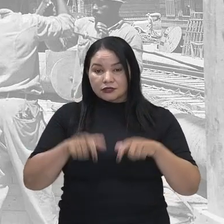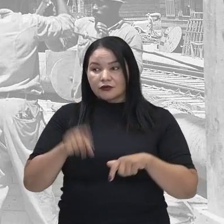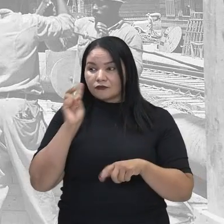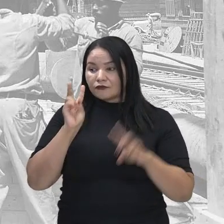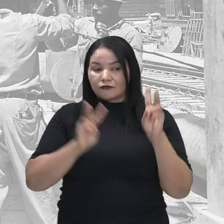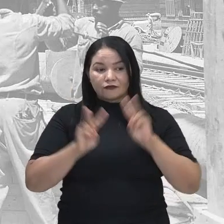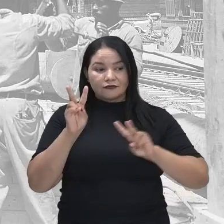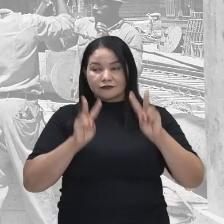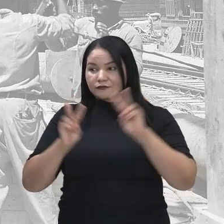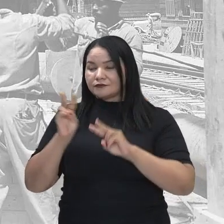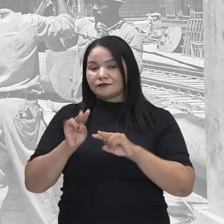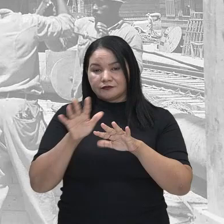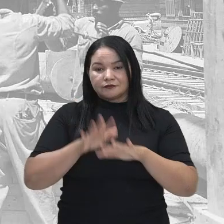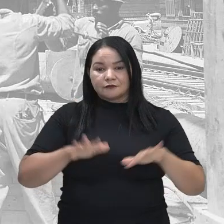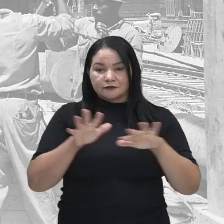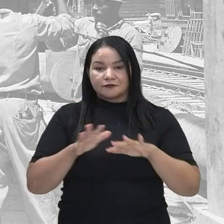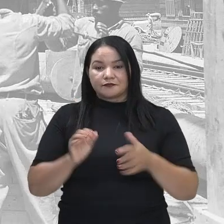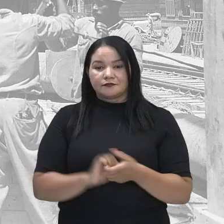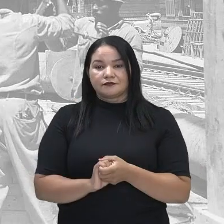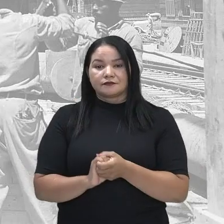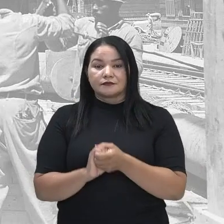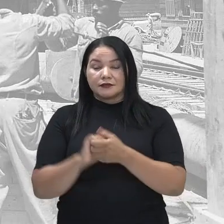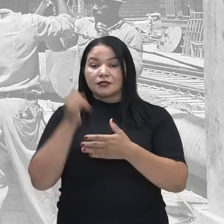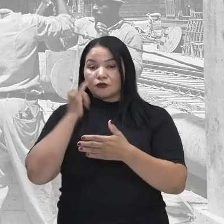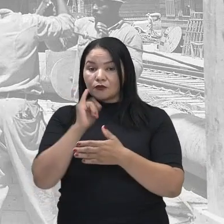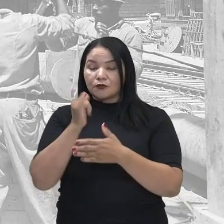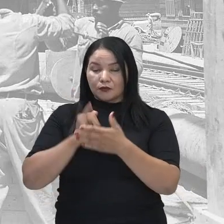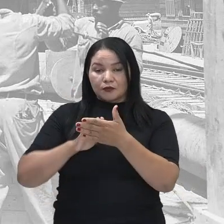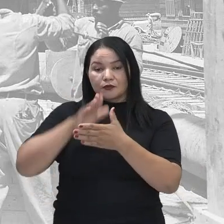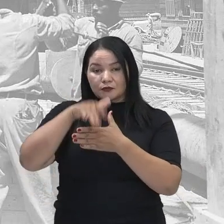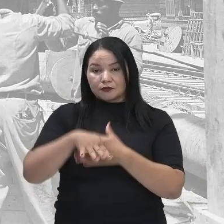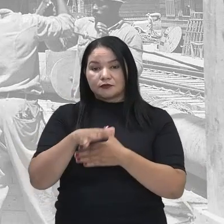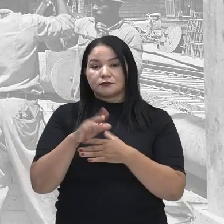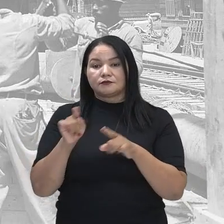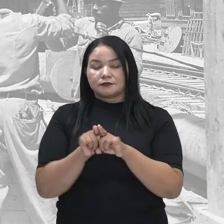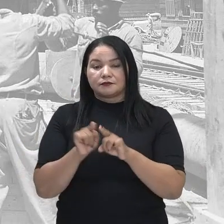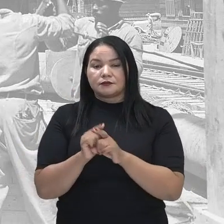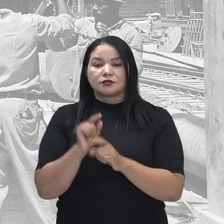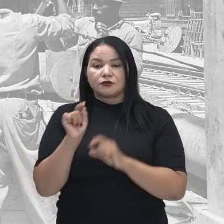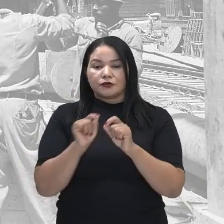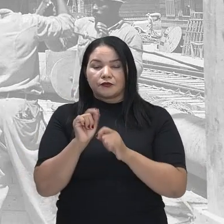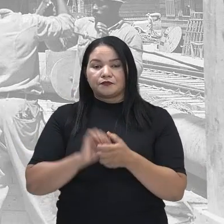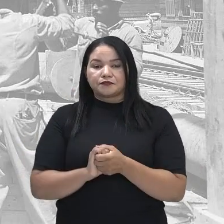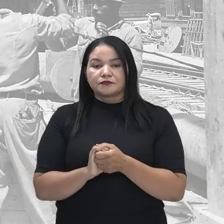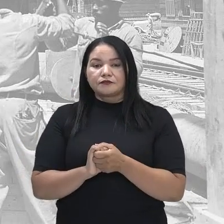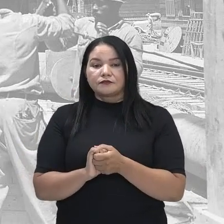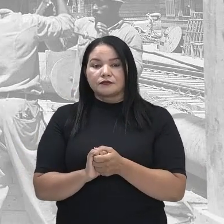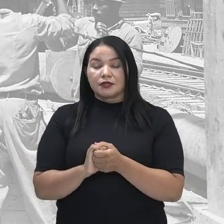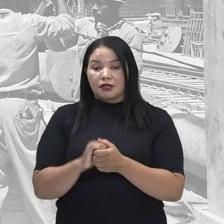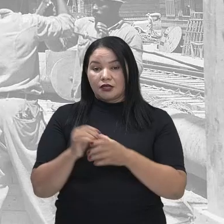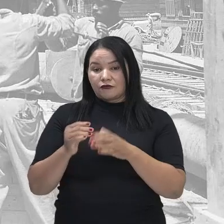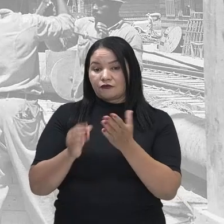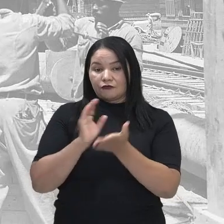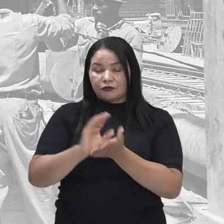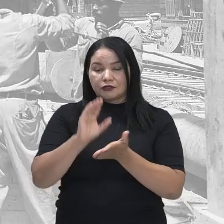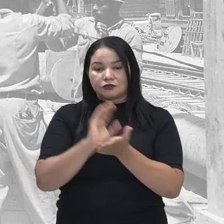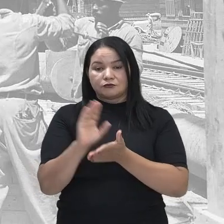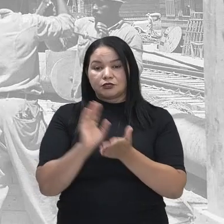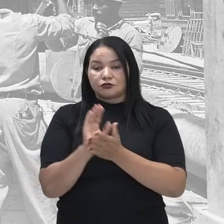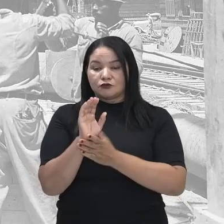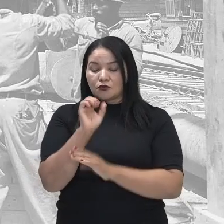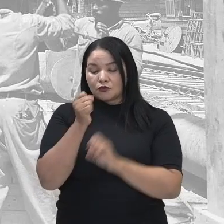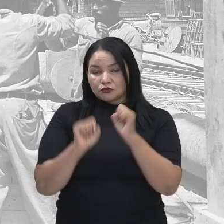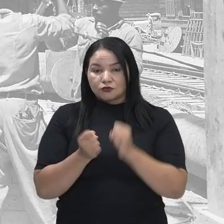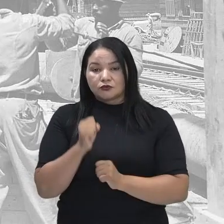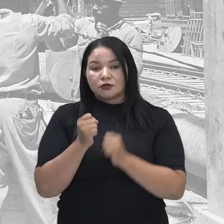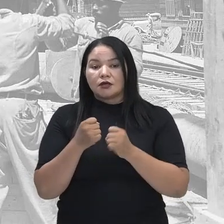inseridos, justamente essa siderúrgica, certo? Vamos observar o investimento em infraestrutura, ferrovias